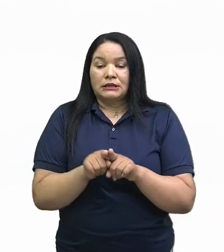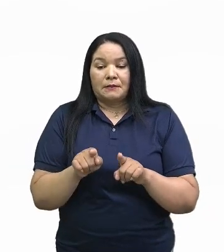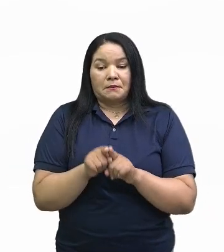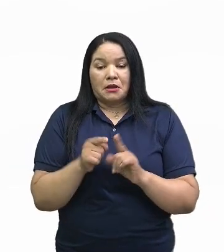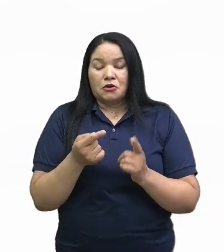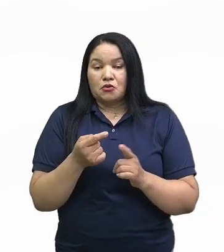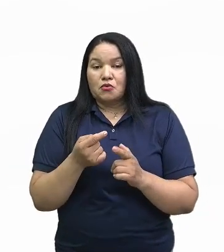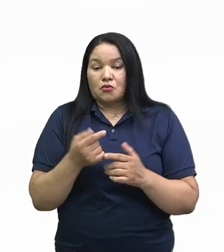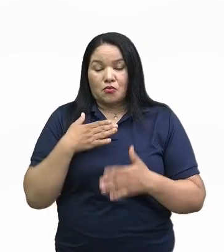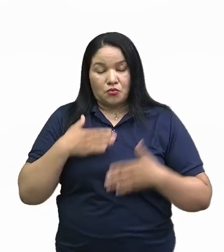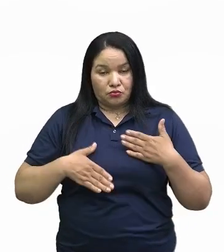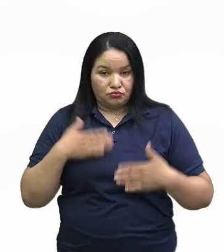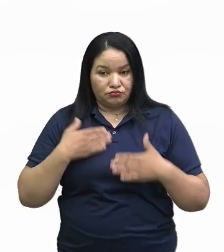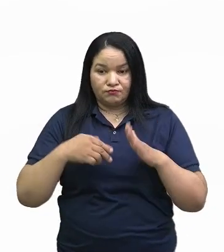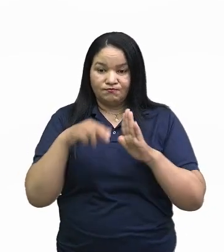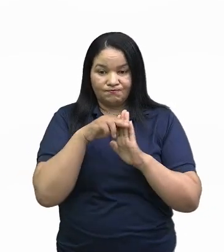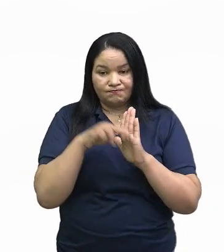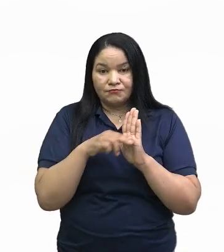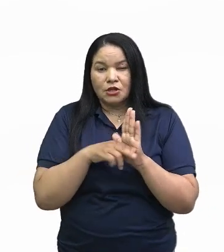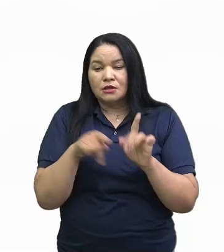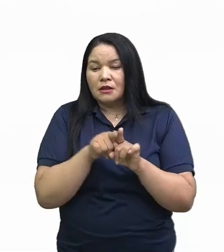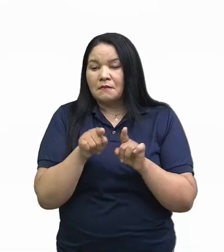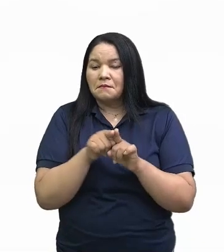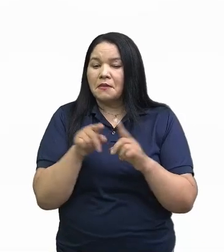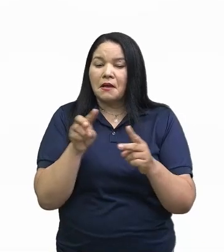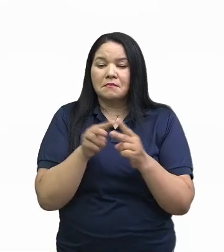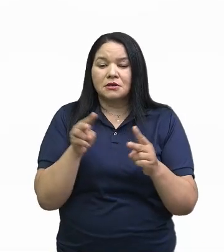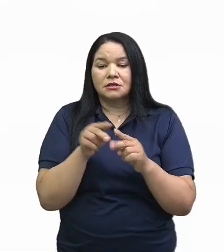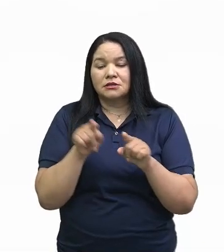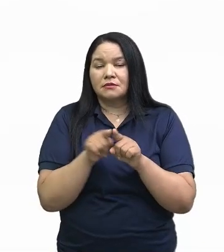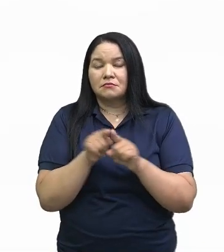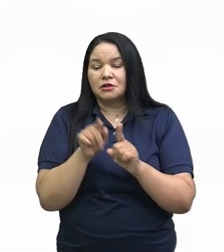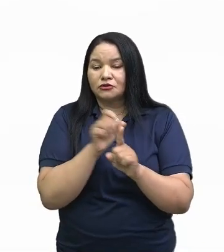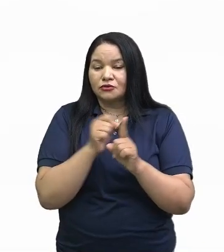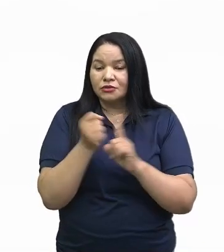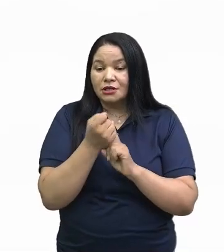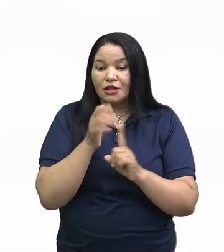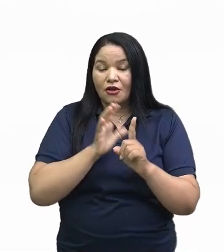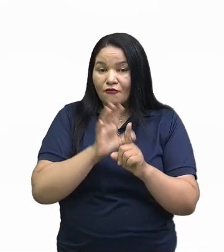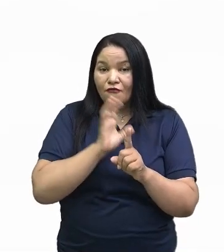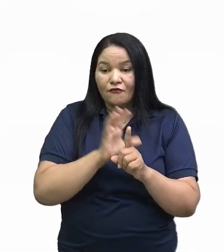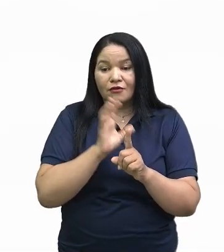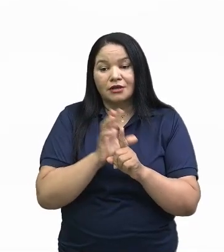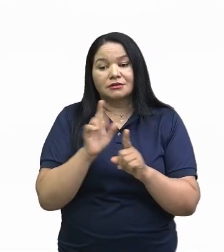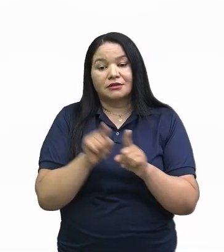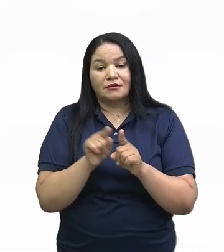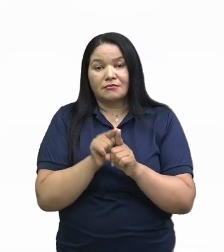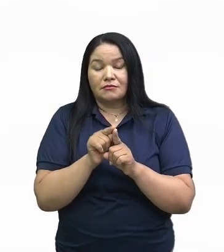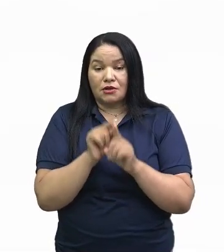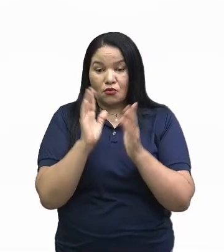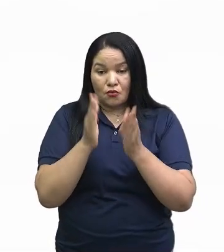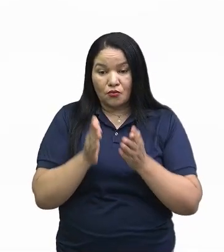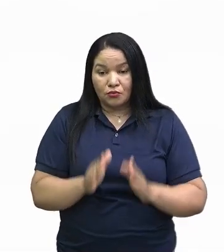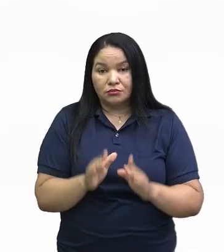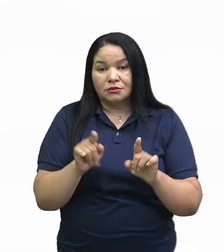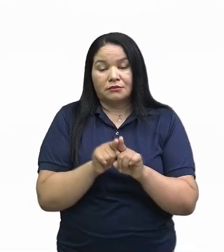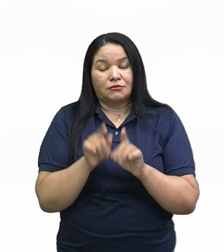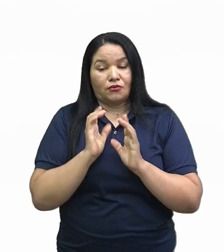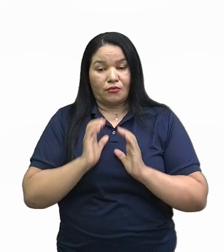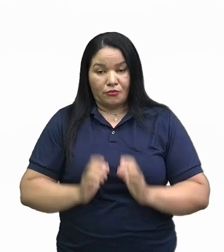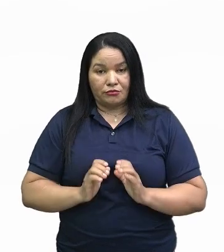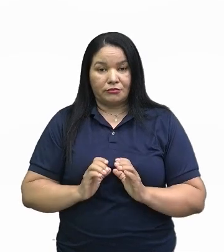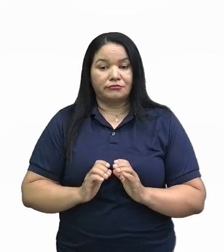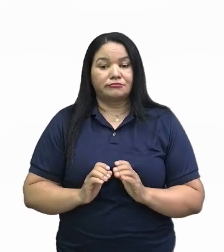Normatização do corpo e como as mídias e a sociedade influenciam as expectativas sobre aparência e comportamento.